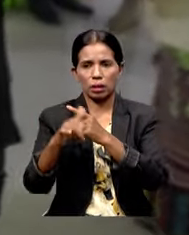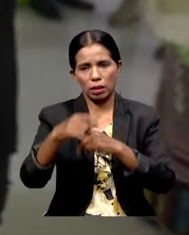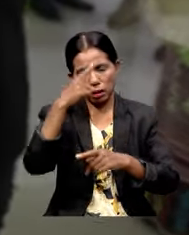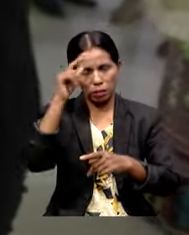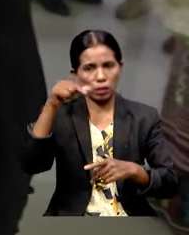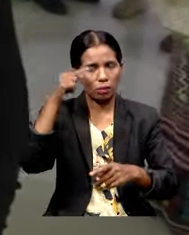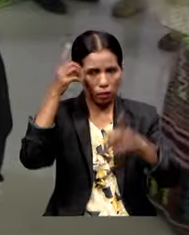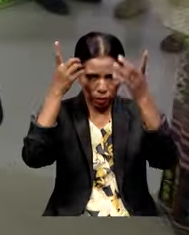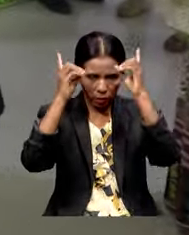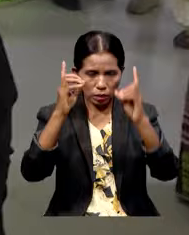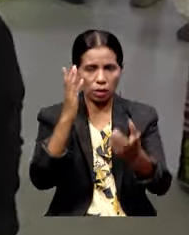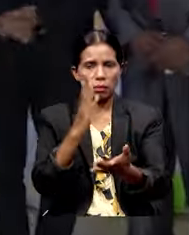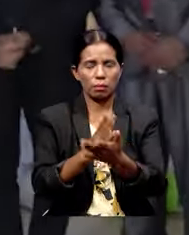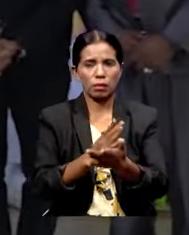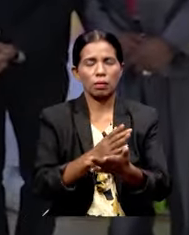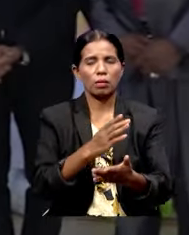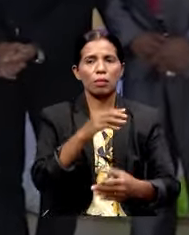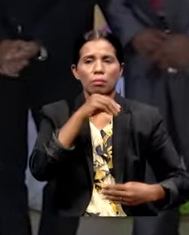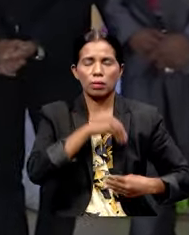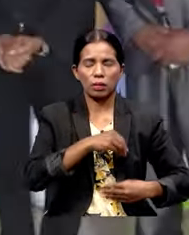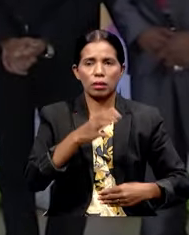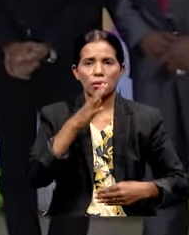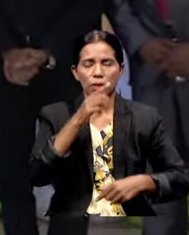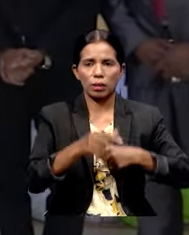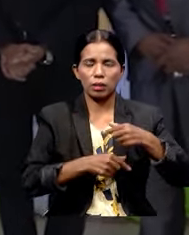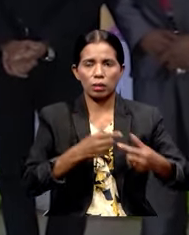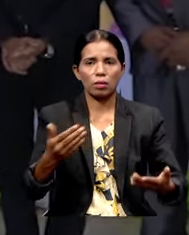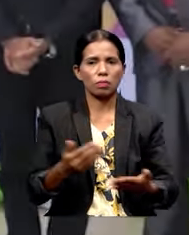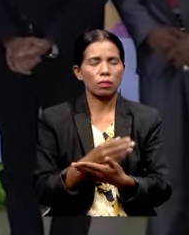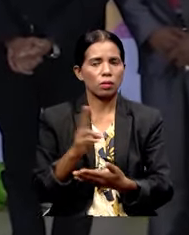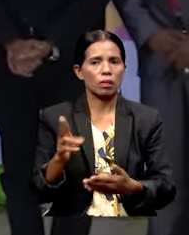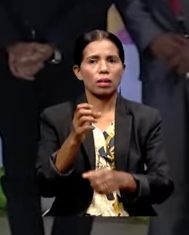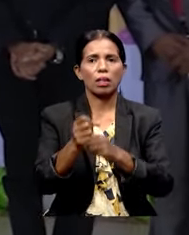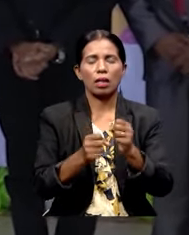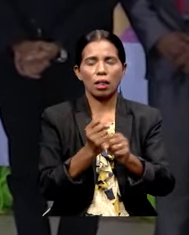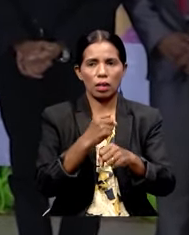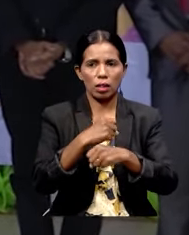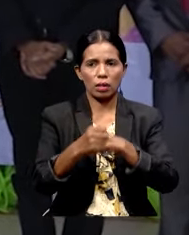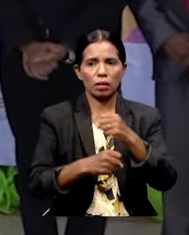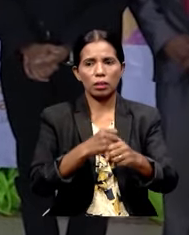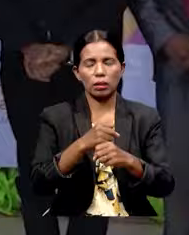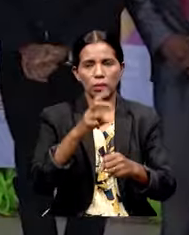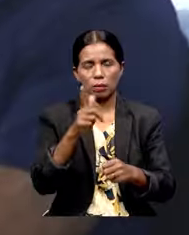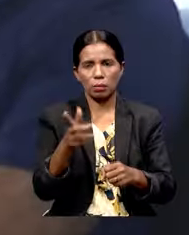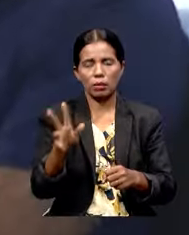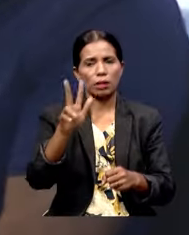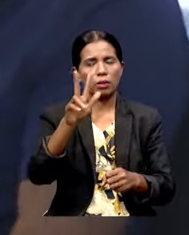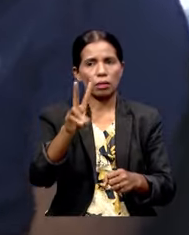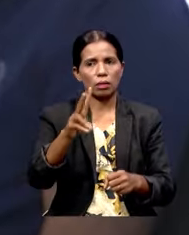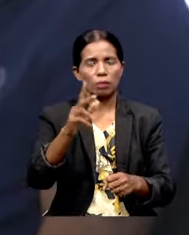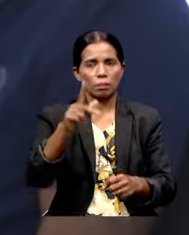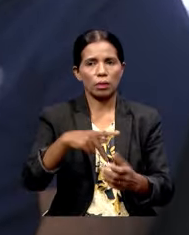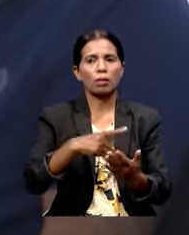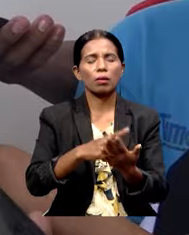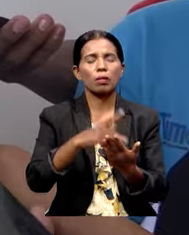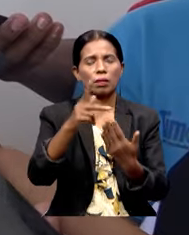governo decide rapar a Bolsa da Mãe geração fon universal, nebe cria yetina rihunrua runuru resin rua, tamba programa ne oferece ba